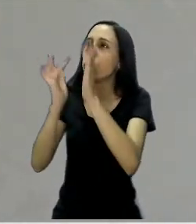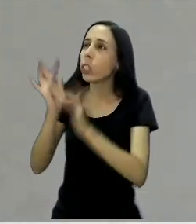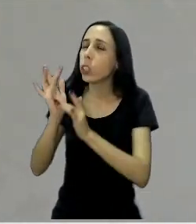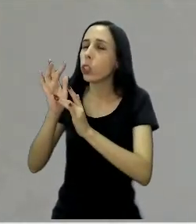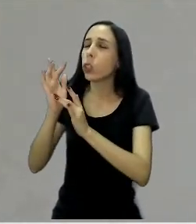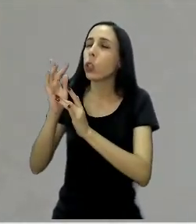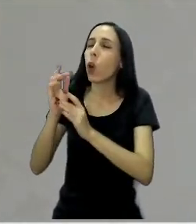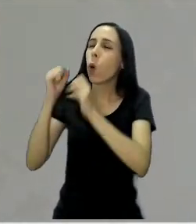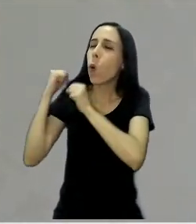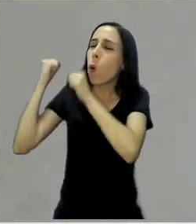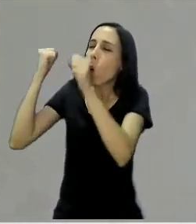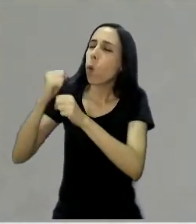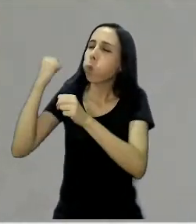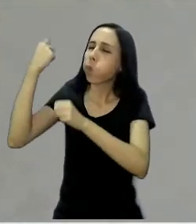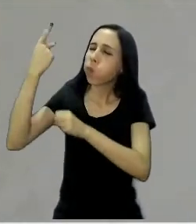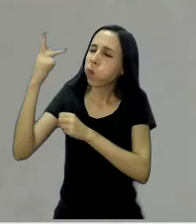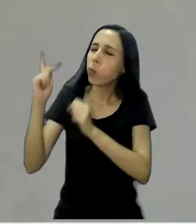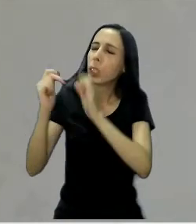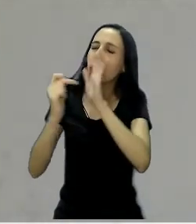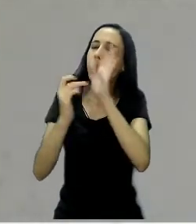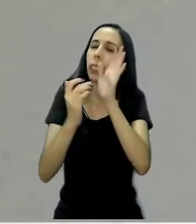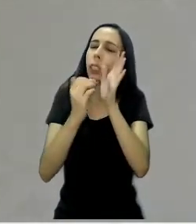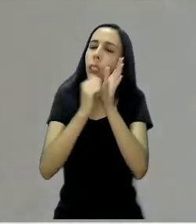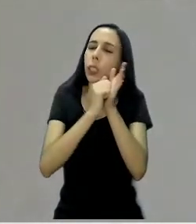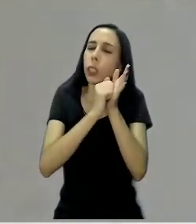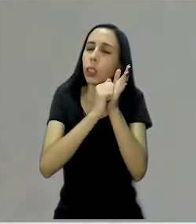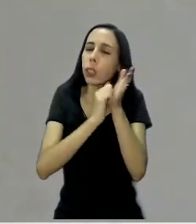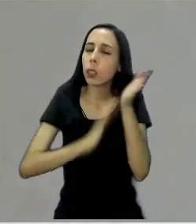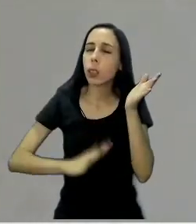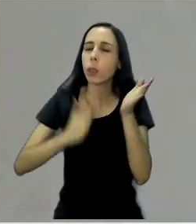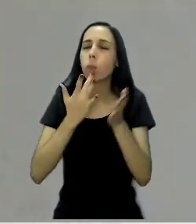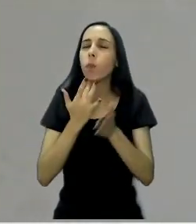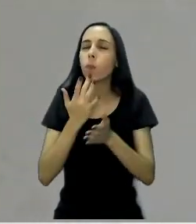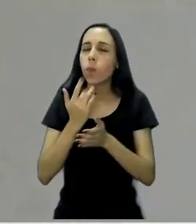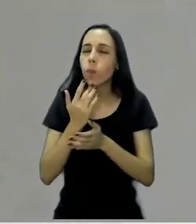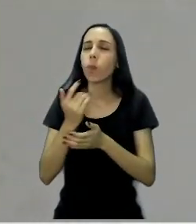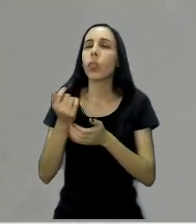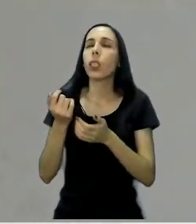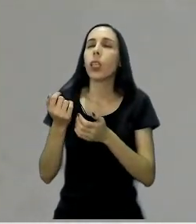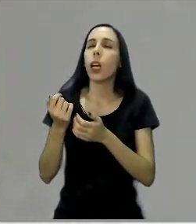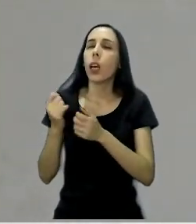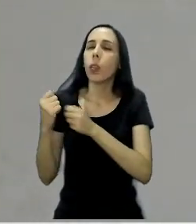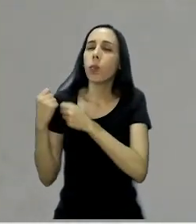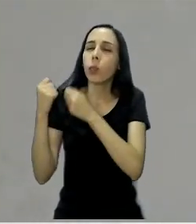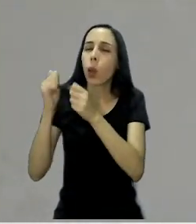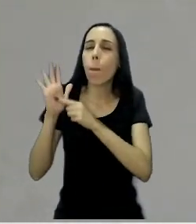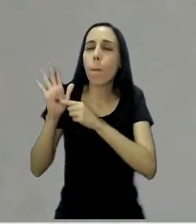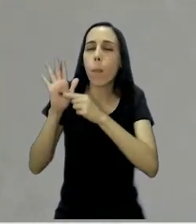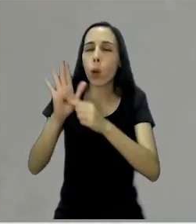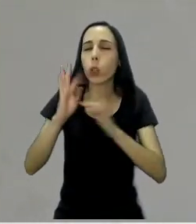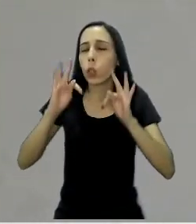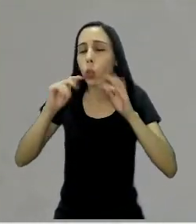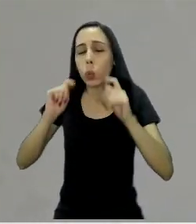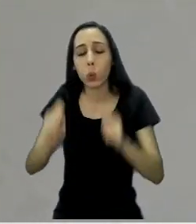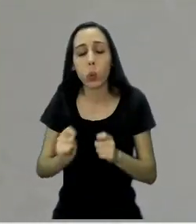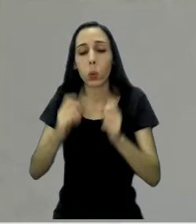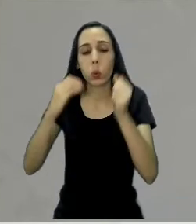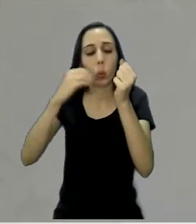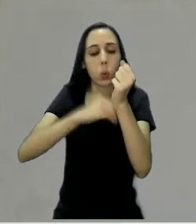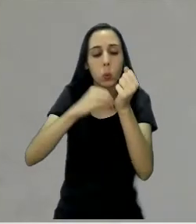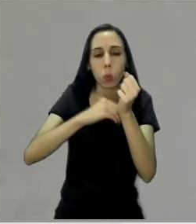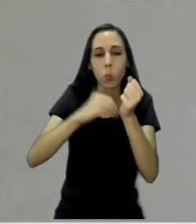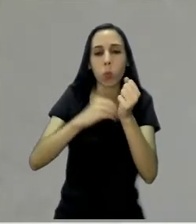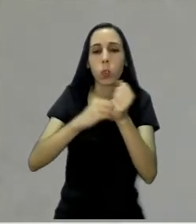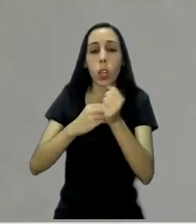Em nome de Jesus, pelo poder do seu sangue, sejam expostos e trazidos à luz todos os